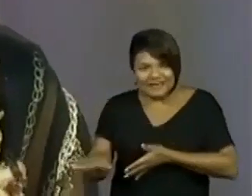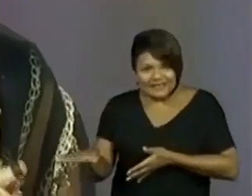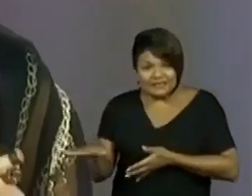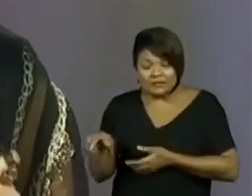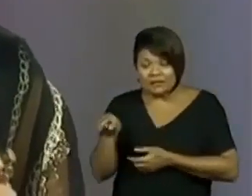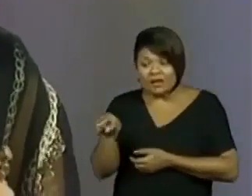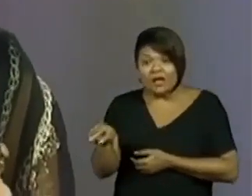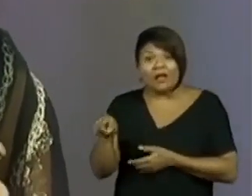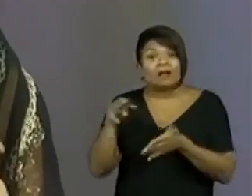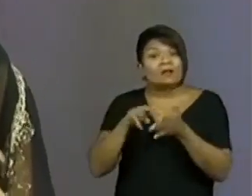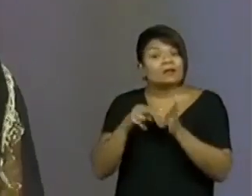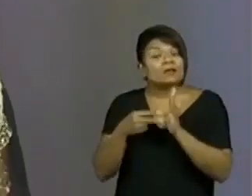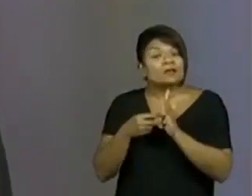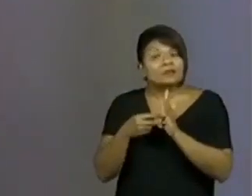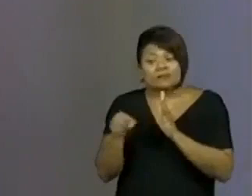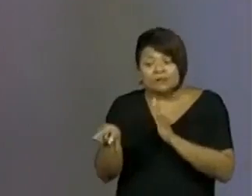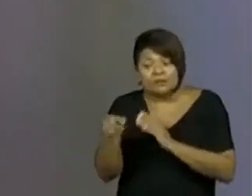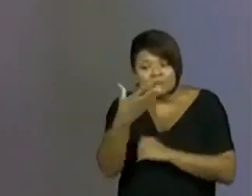esqueçam.